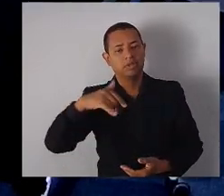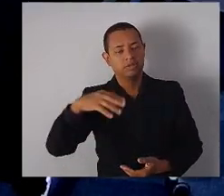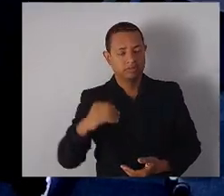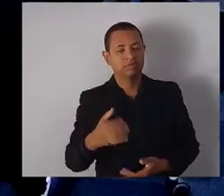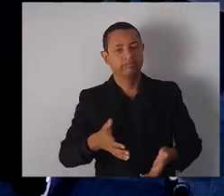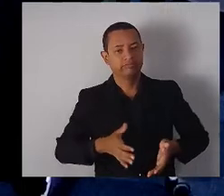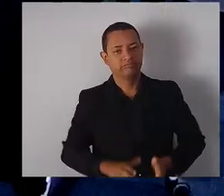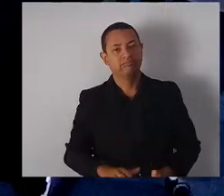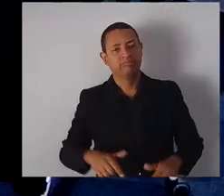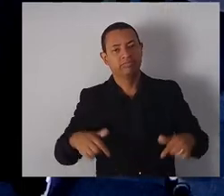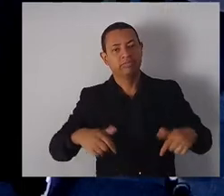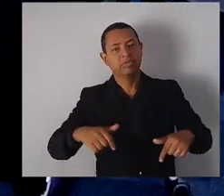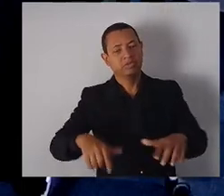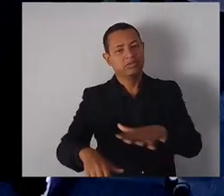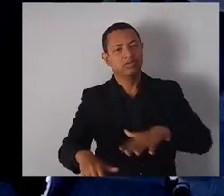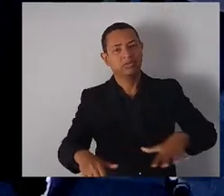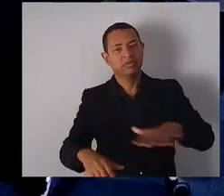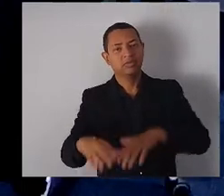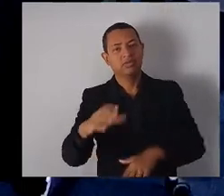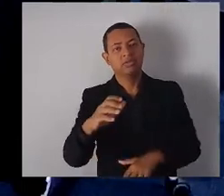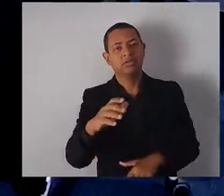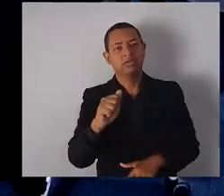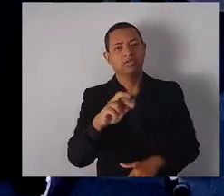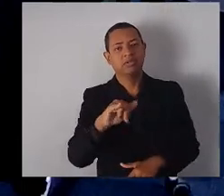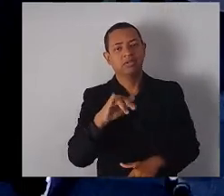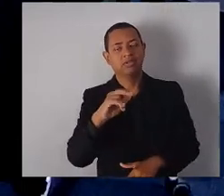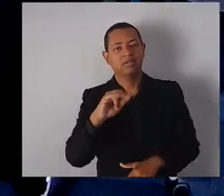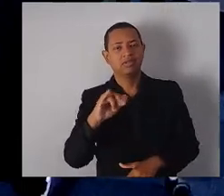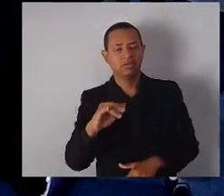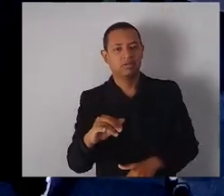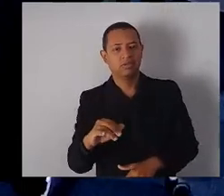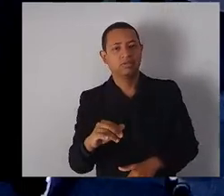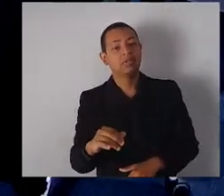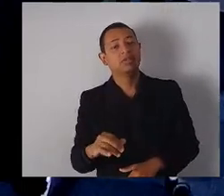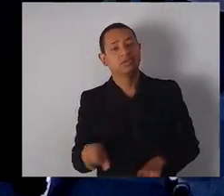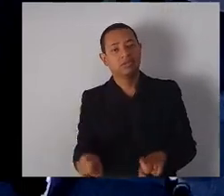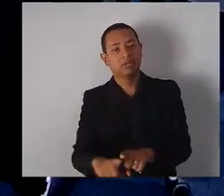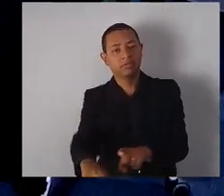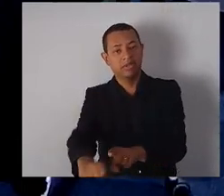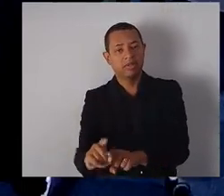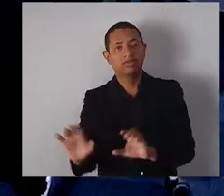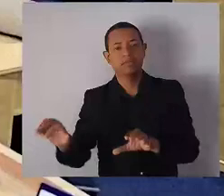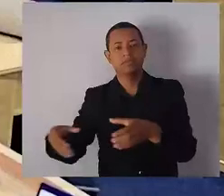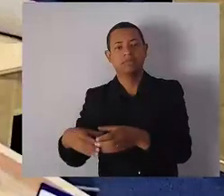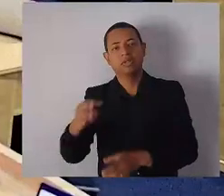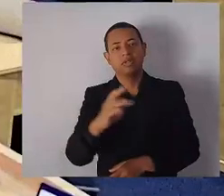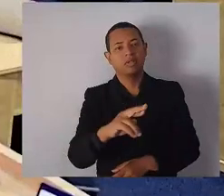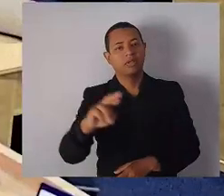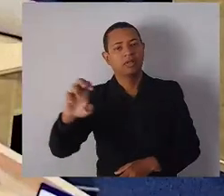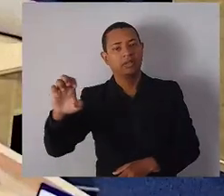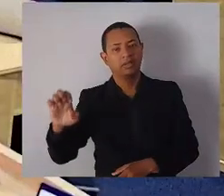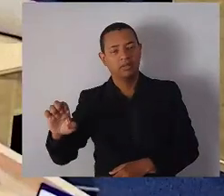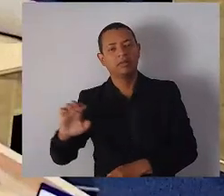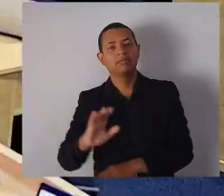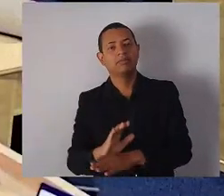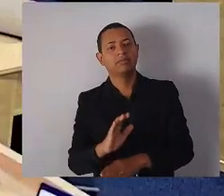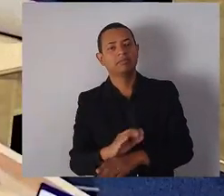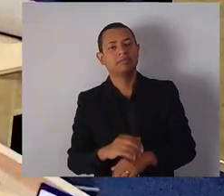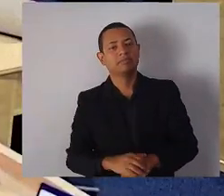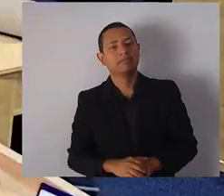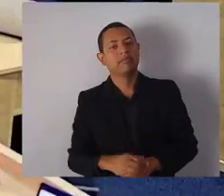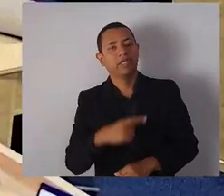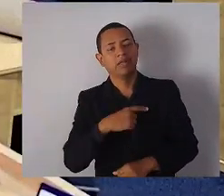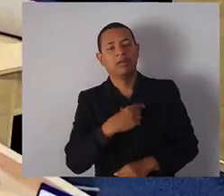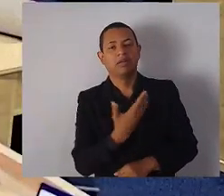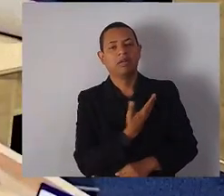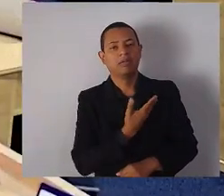Cariri, aqui, e tem o pessoal todo do TRE, no apoio, aqui o nosso amigo do Juazeiro também,